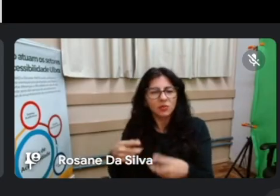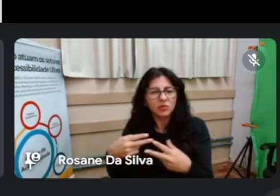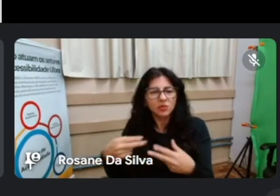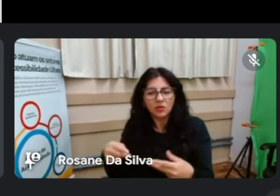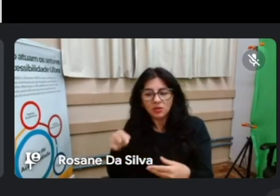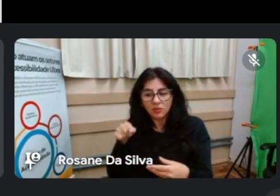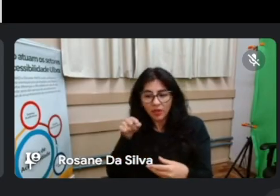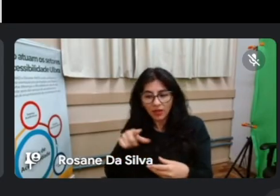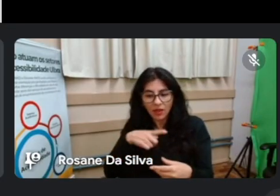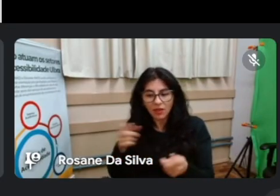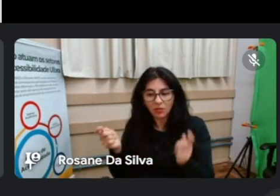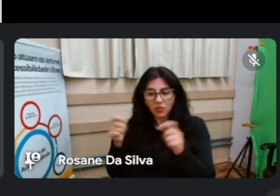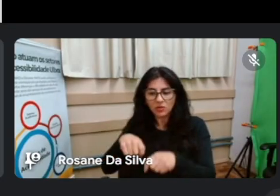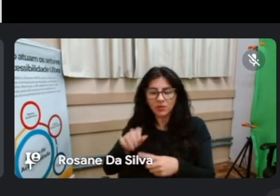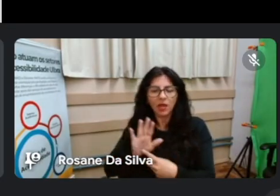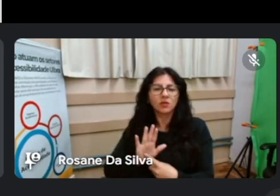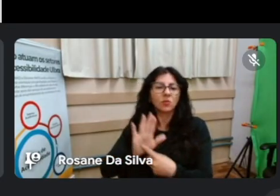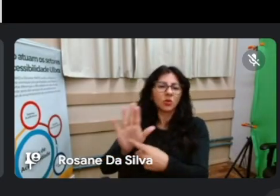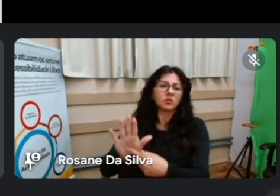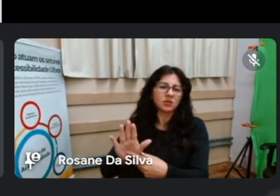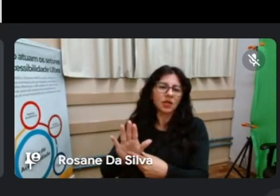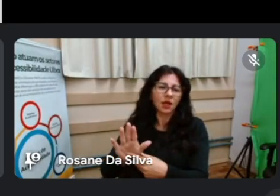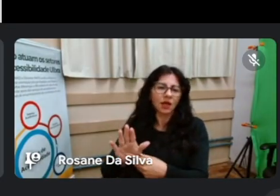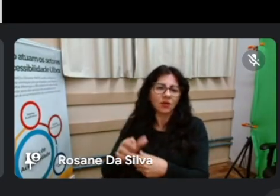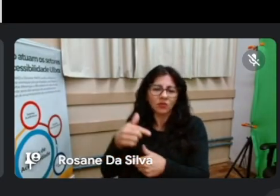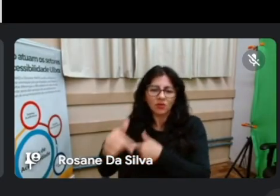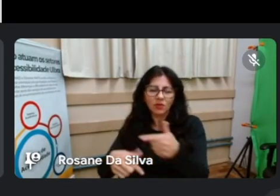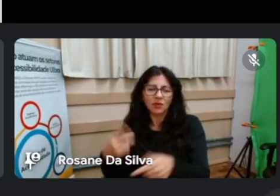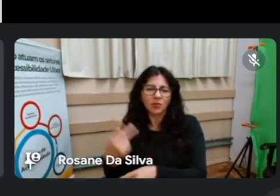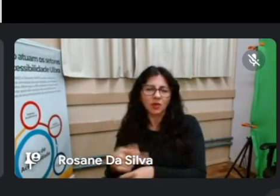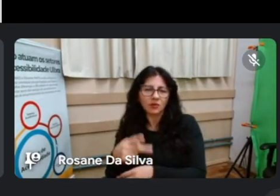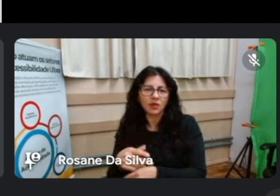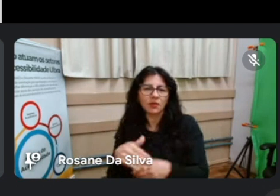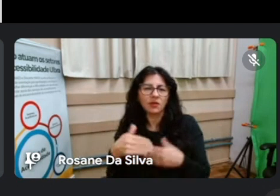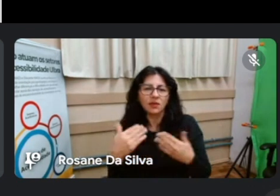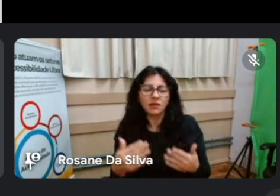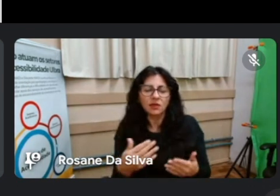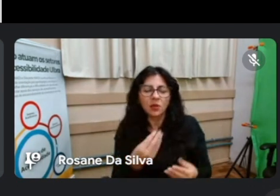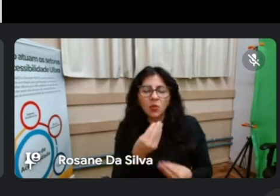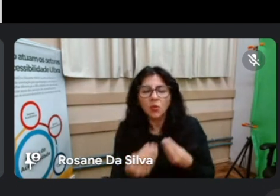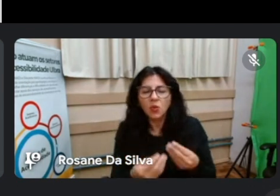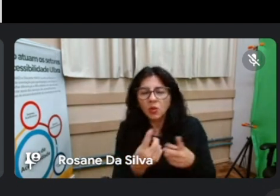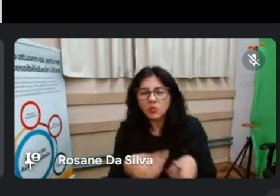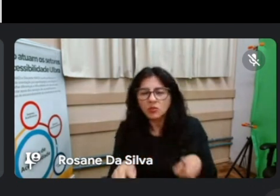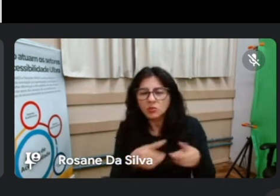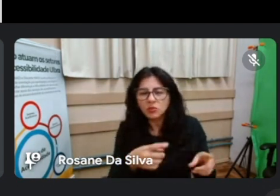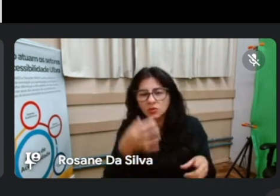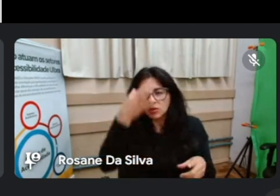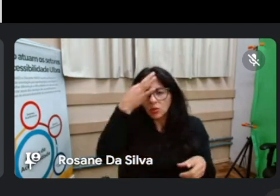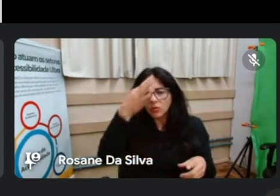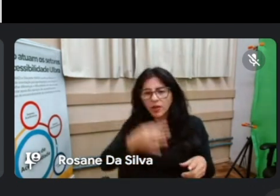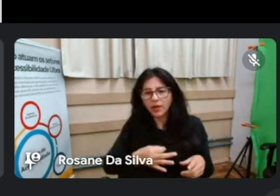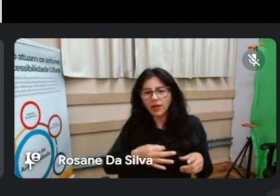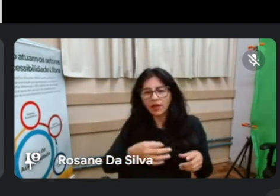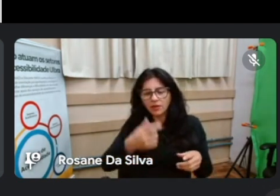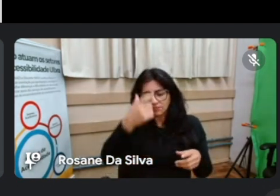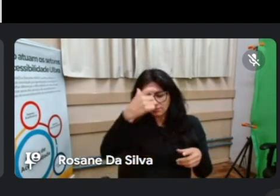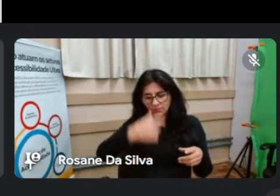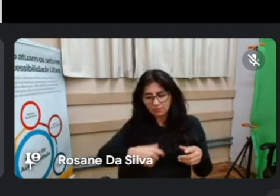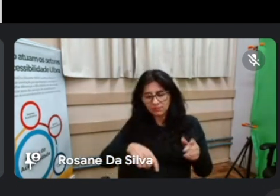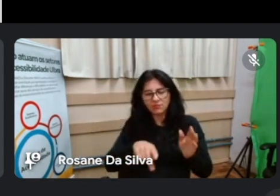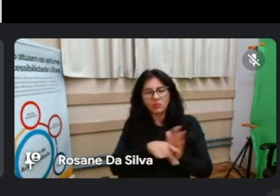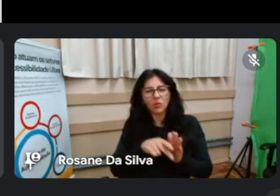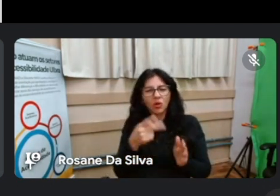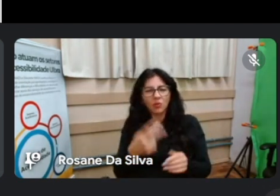partir disso nós tentamos investigar como os músicos compreendem a si próprios dentro das suas atividades